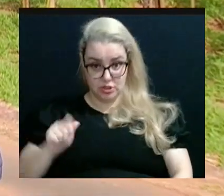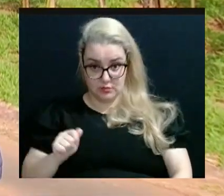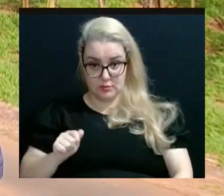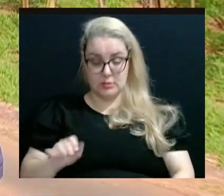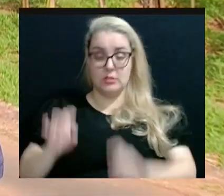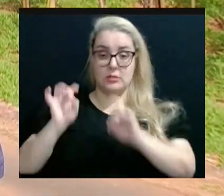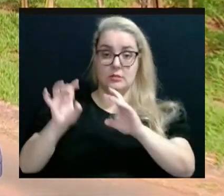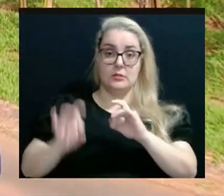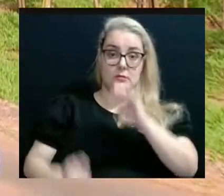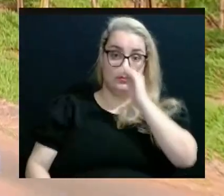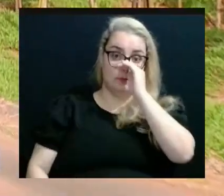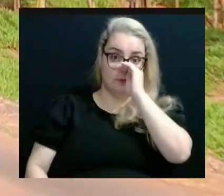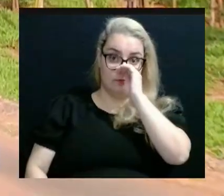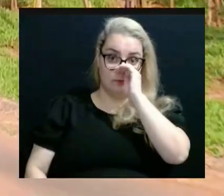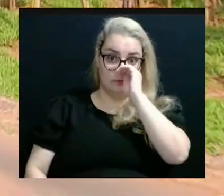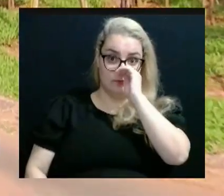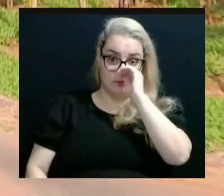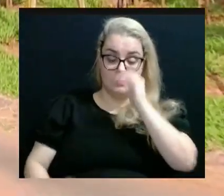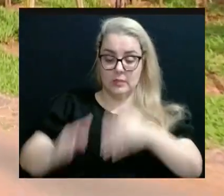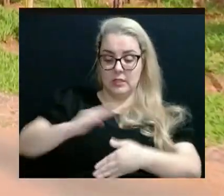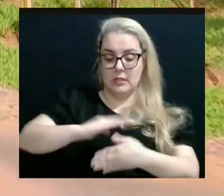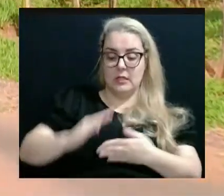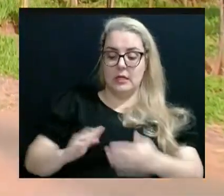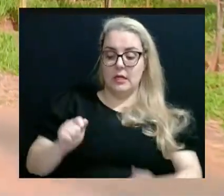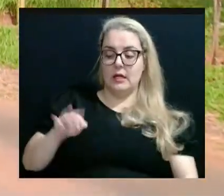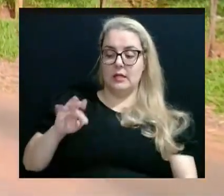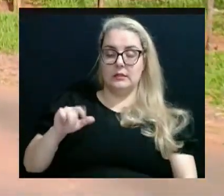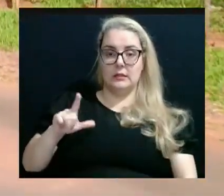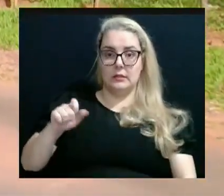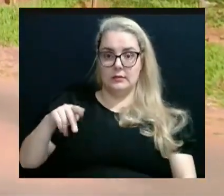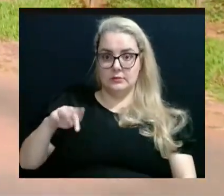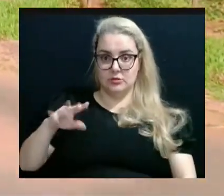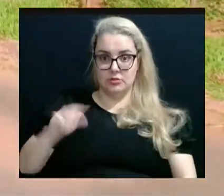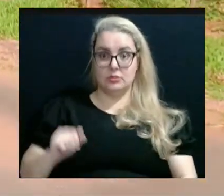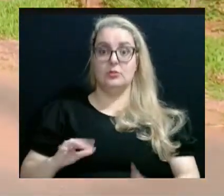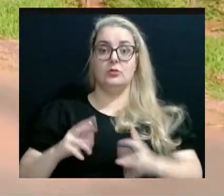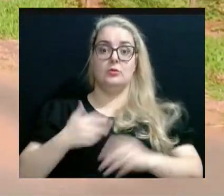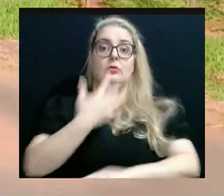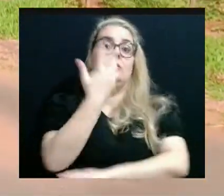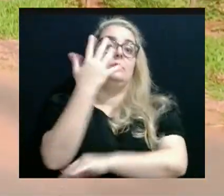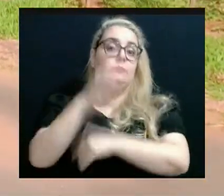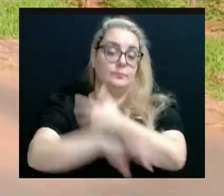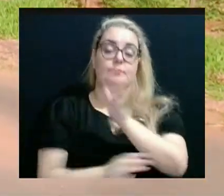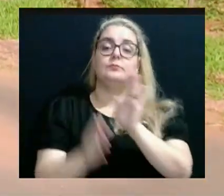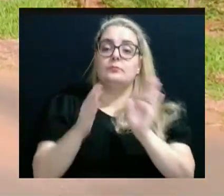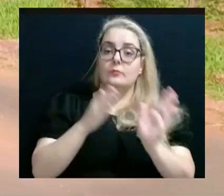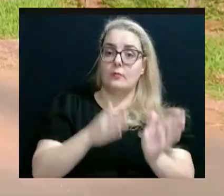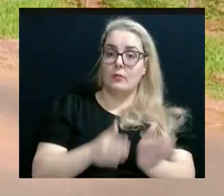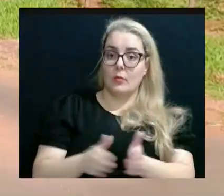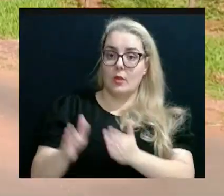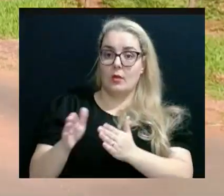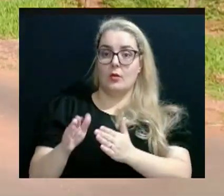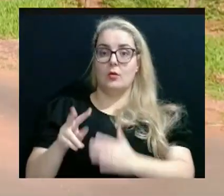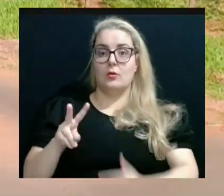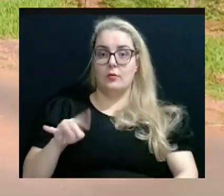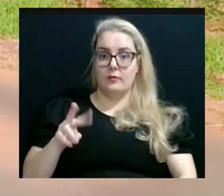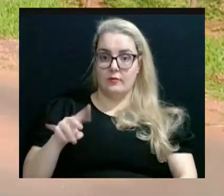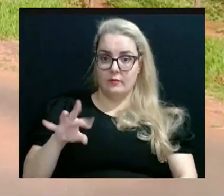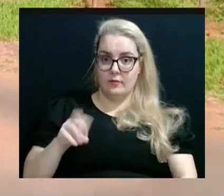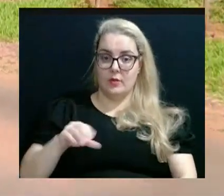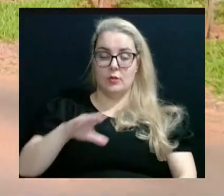especialmente da Mata Atlântica. Essas árvores todas são produzidas no viveiro municipal